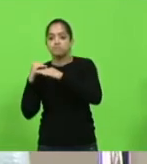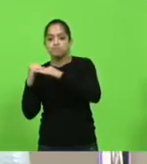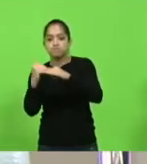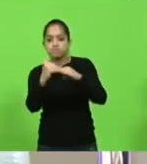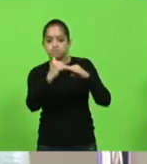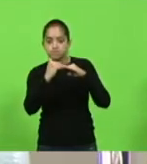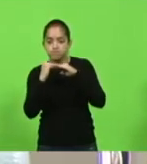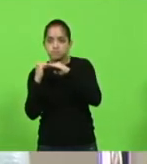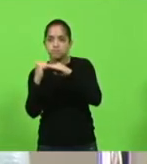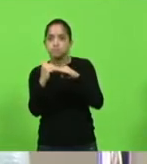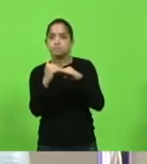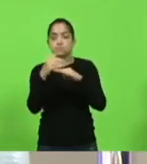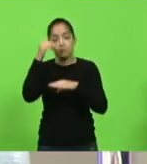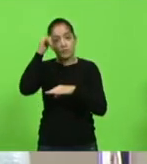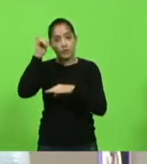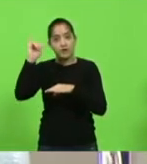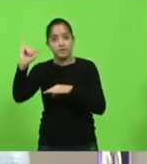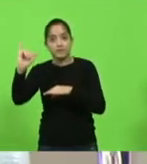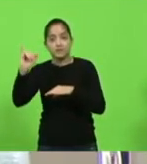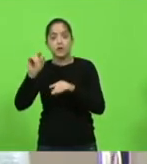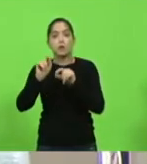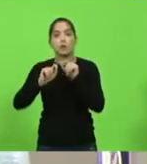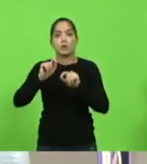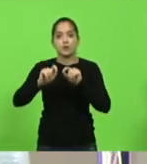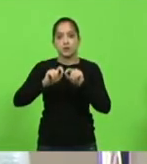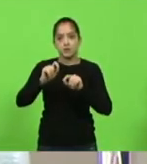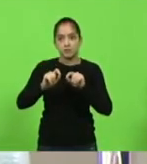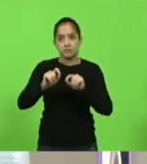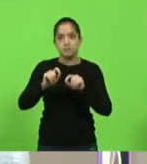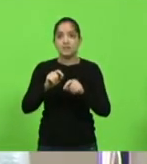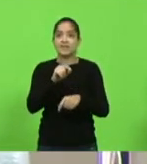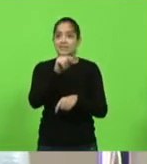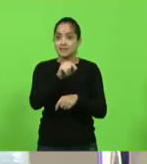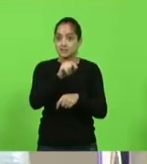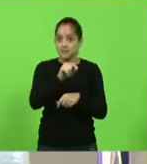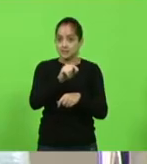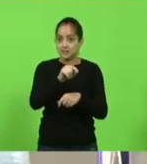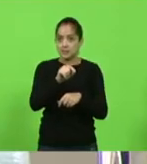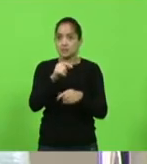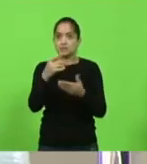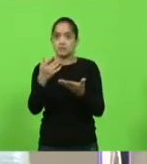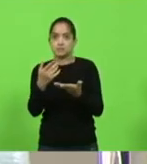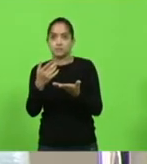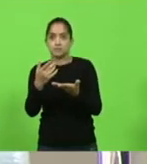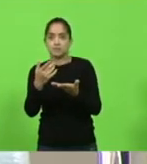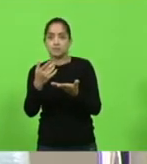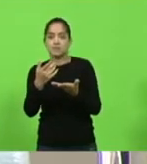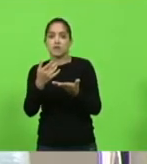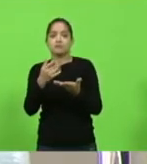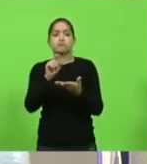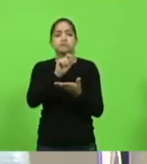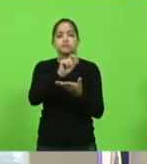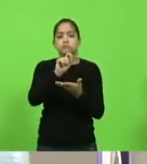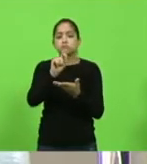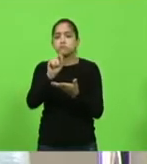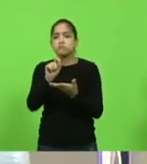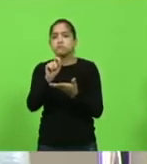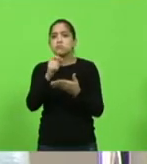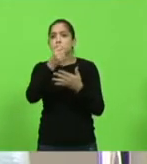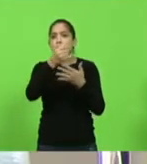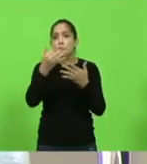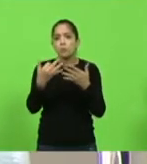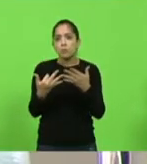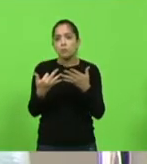das lá vamos evitar que neste item nós tenhamos um recurso questionando a qualificação da escrita então